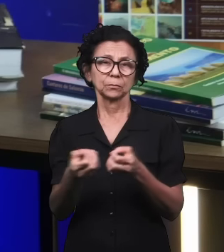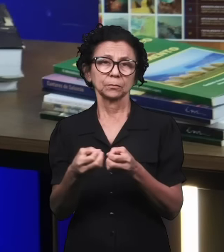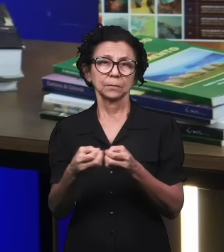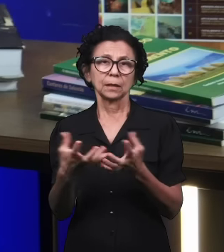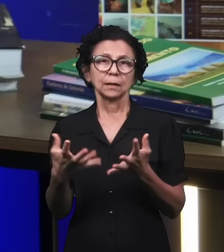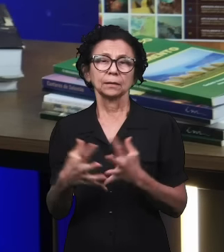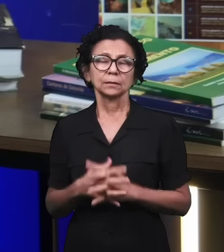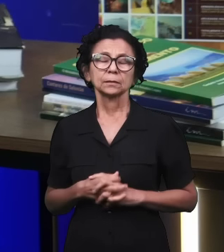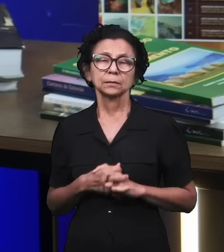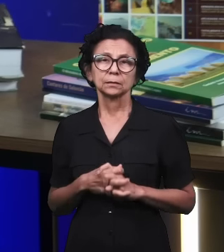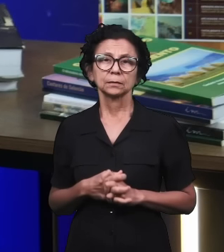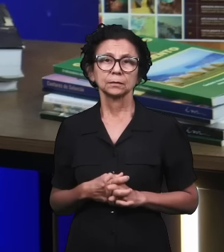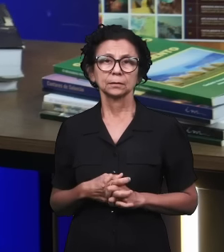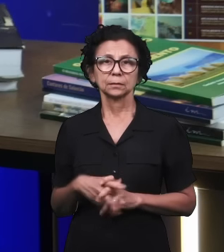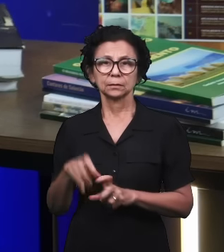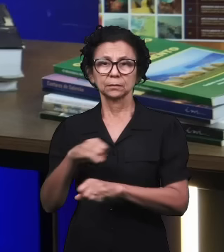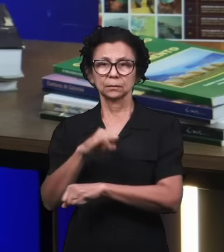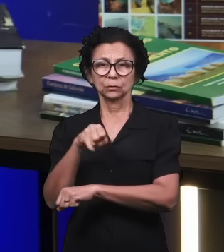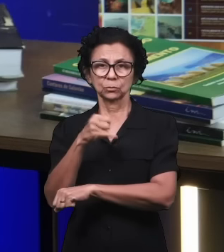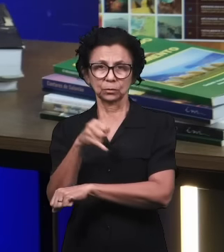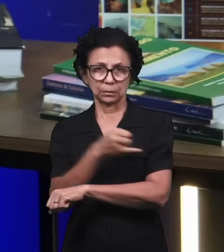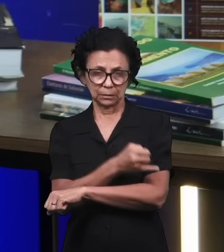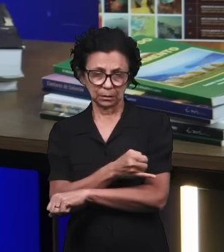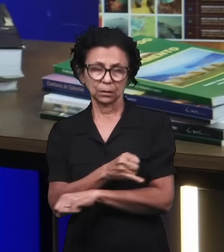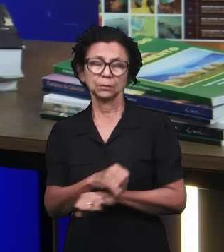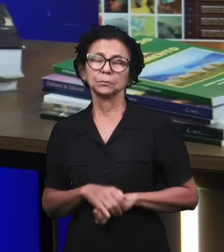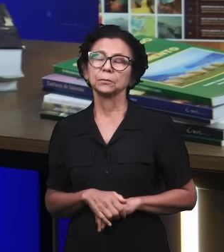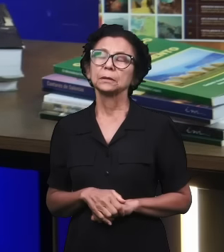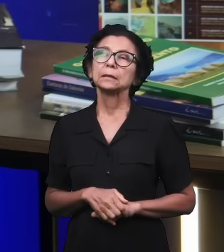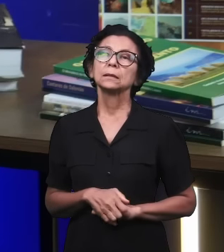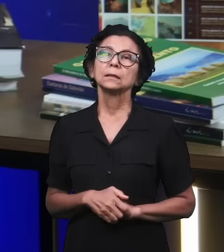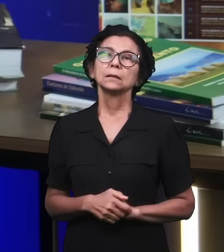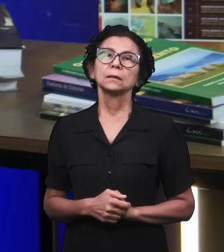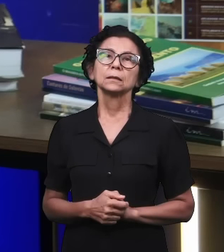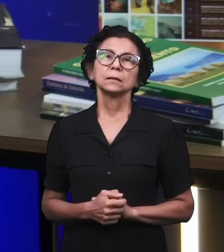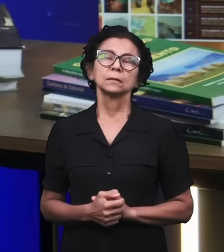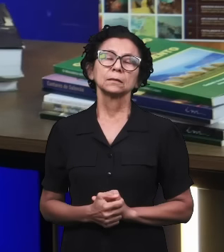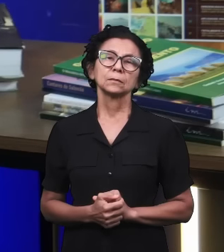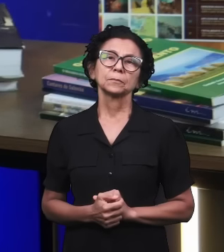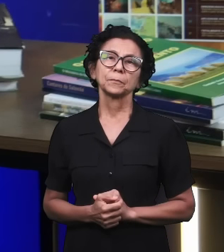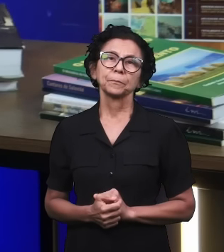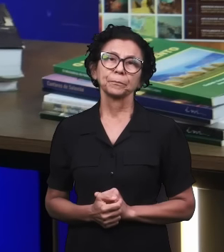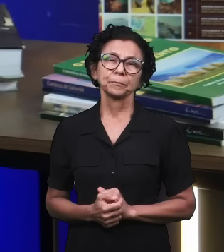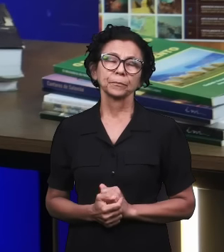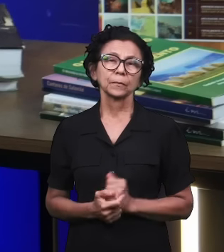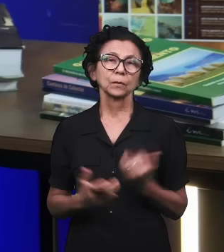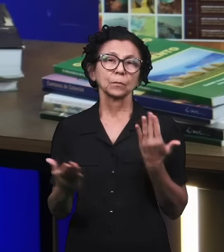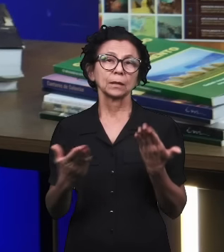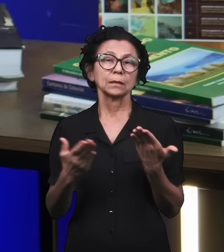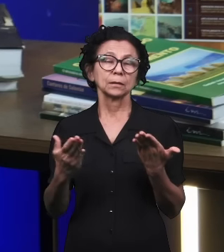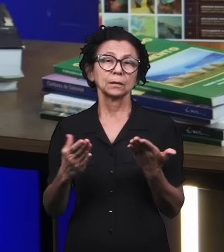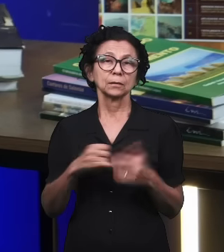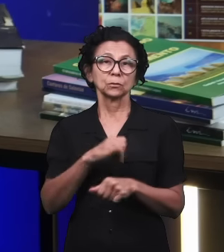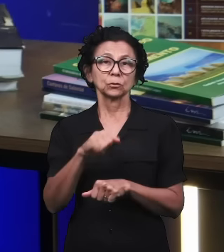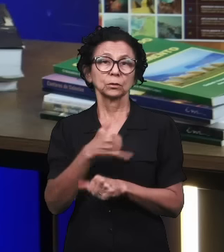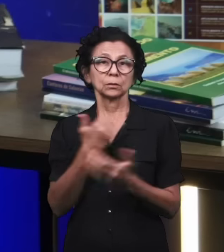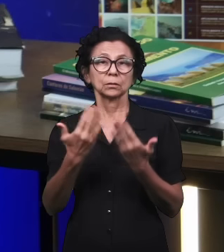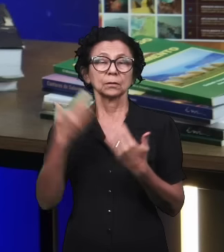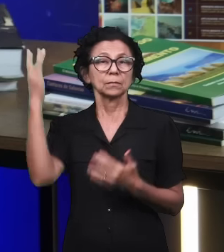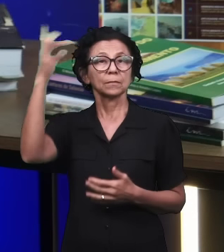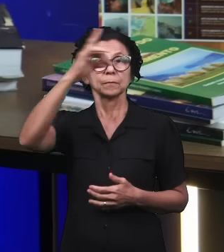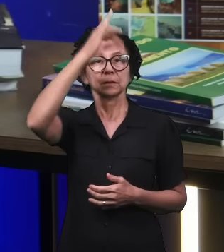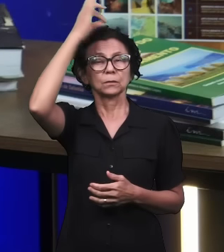fazer até uma comparação da operação do Espírito Santo, né? E aquele local ali,